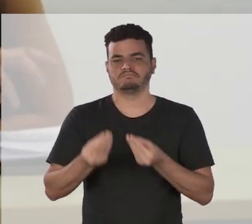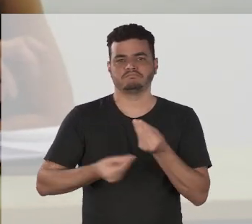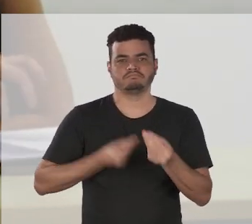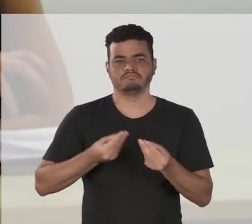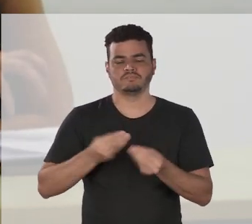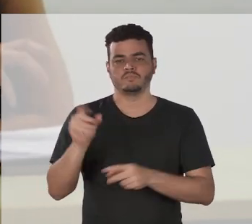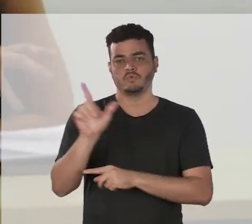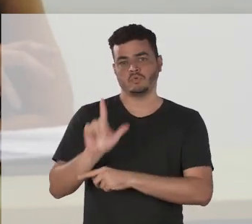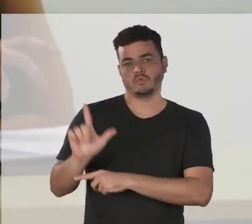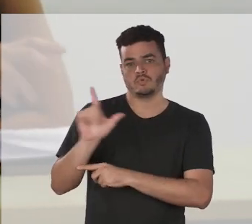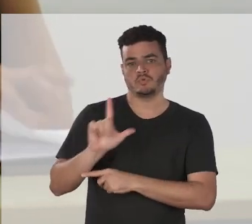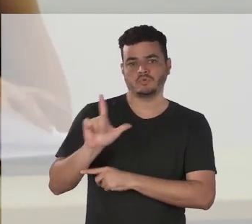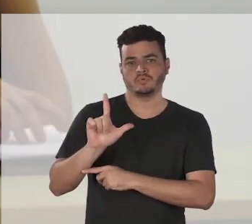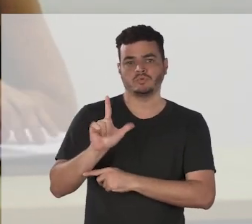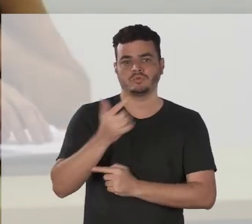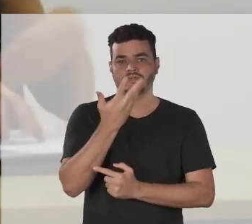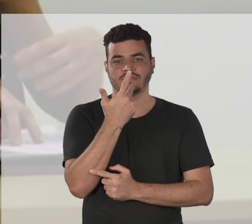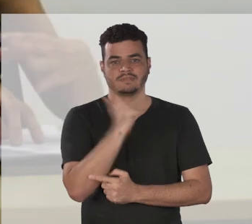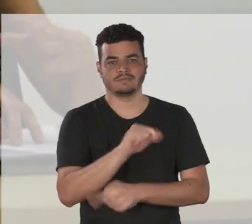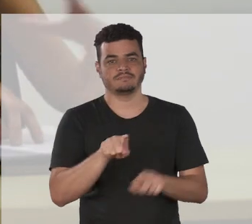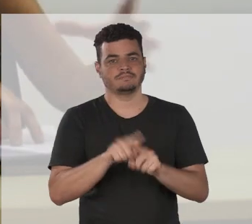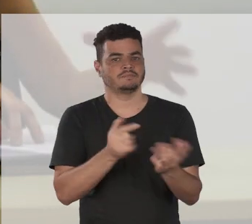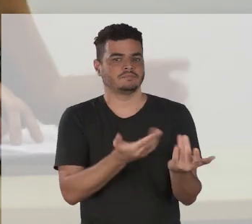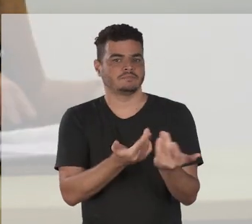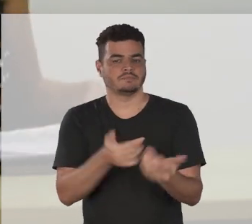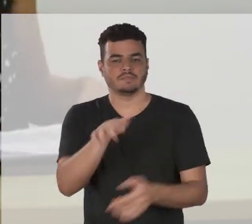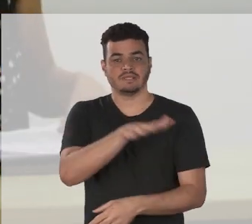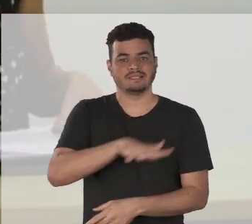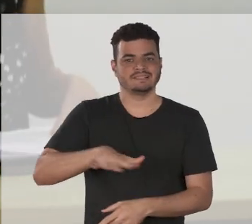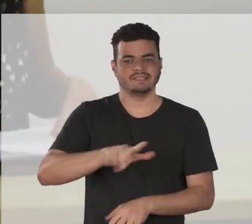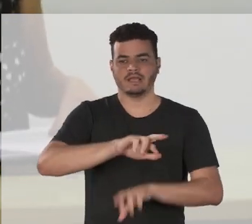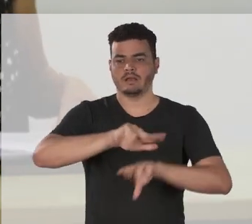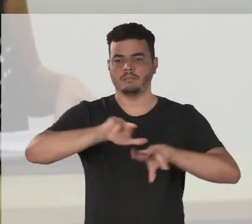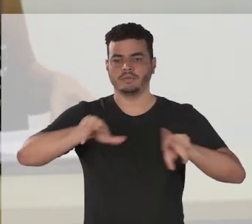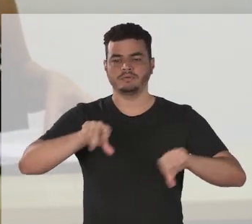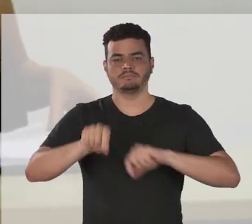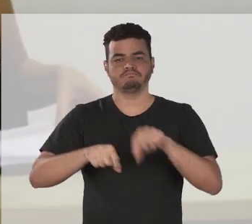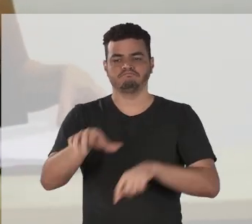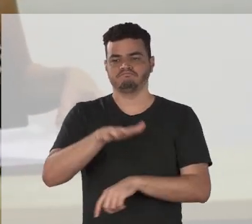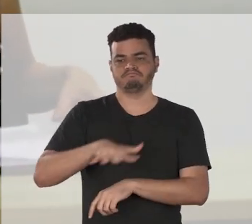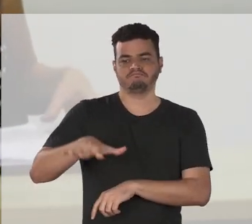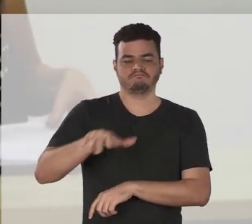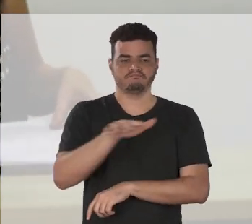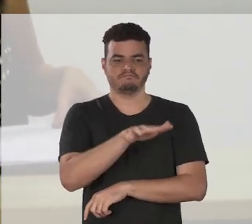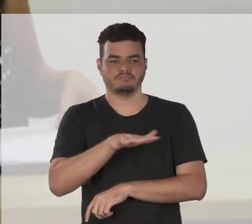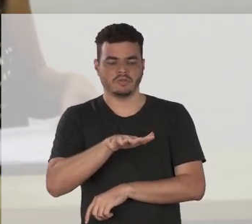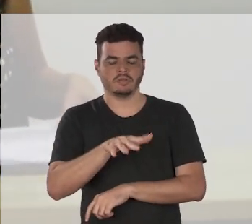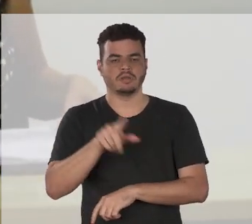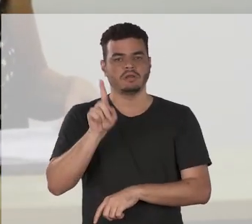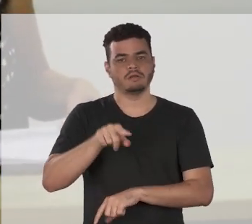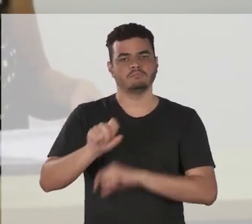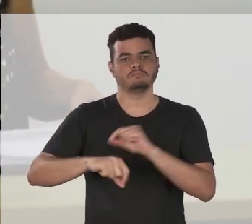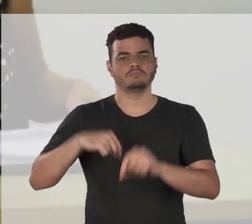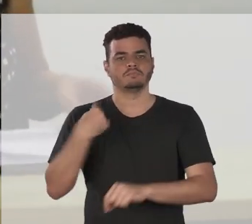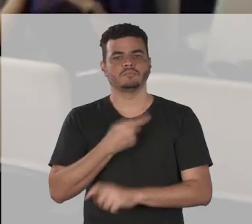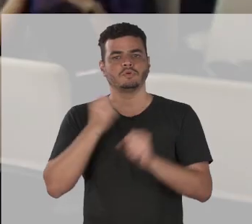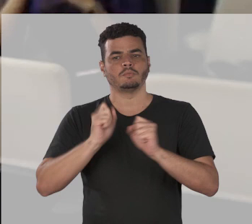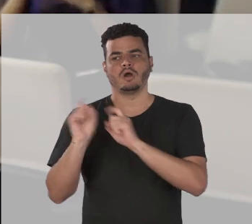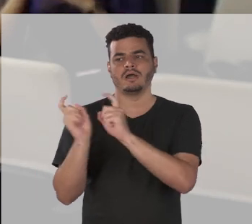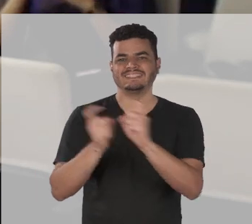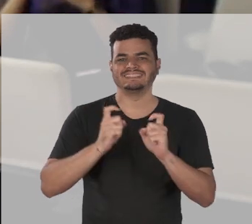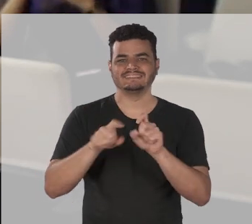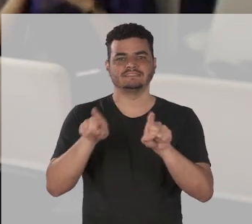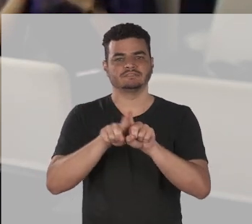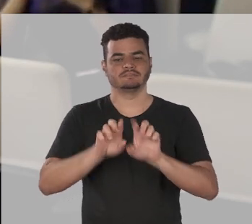a literatura infantil e juvenil e ver, bem, nesse âmbito tão diverso da literatura infantil e juvenil e poder